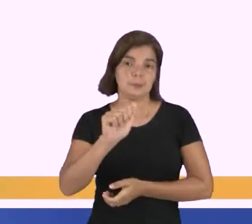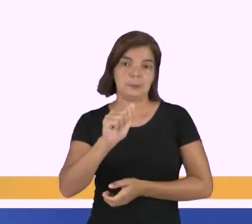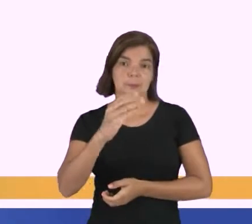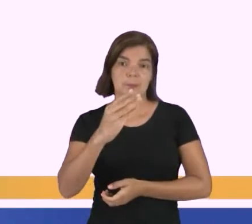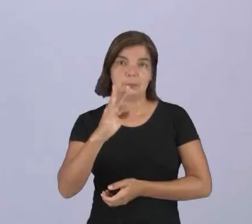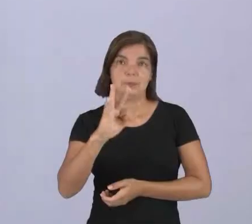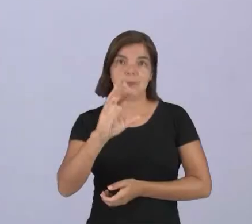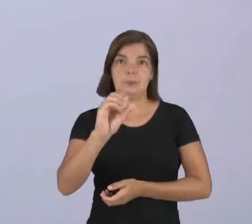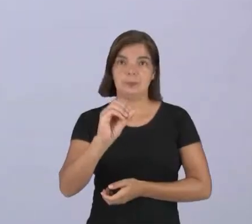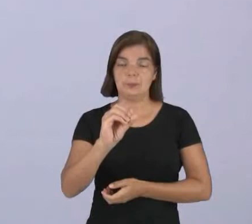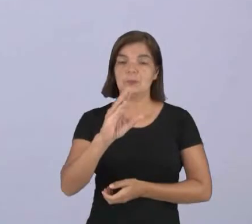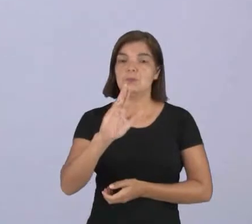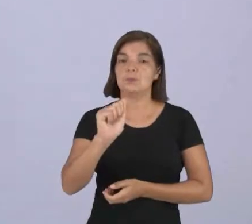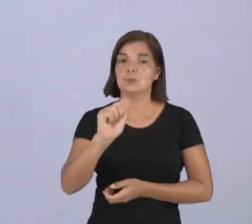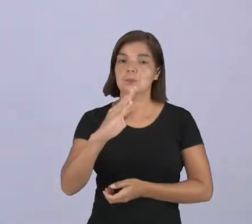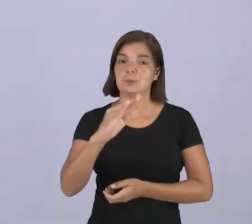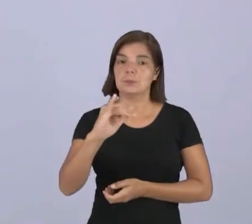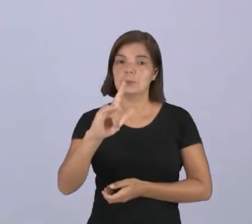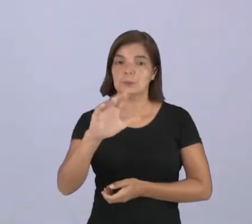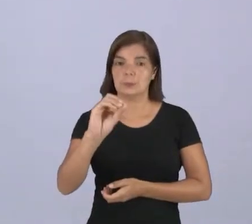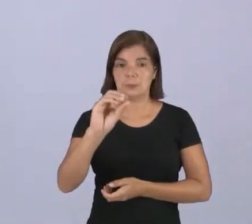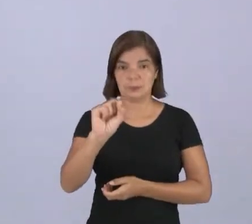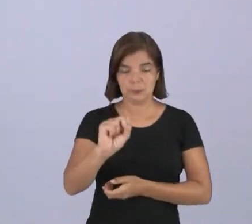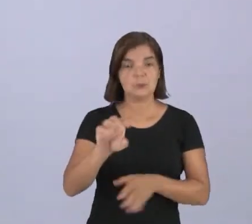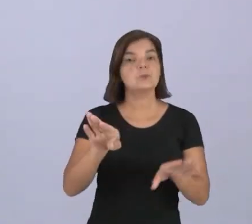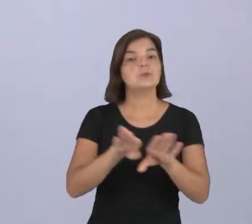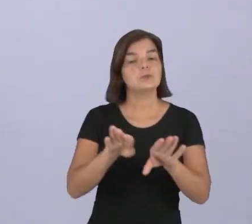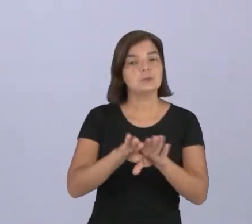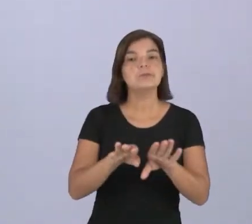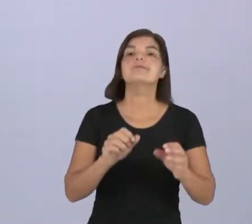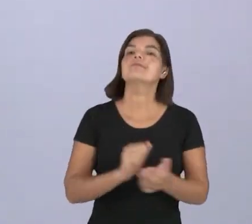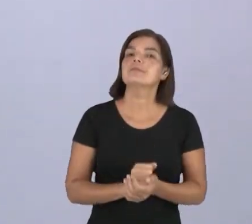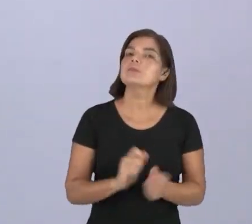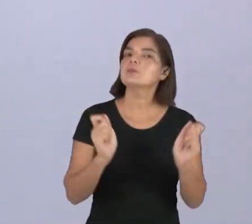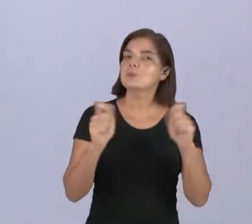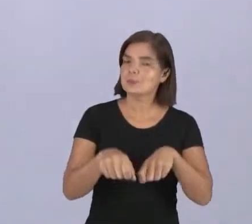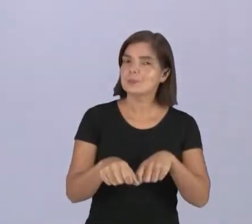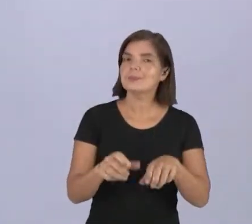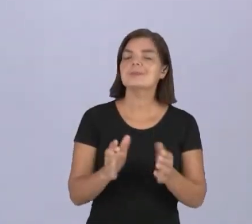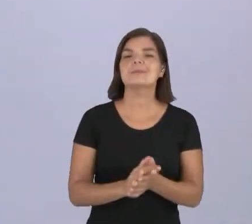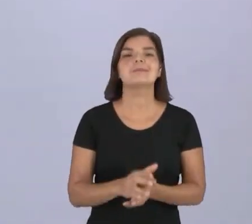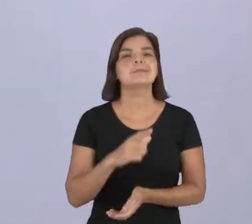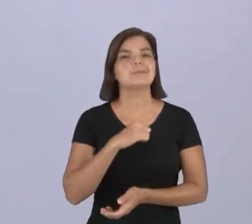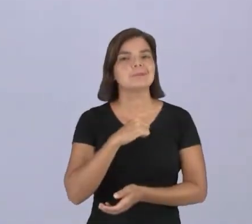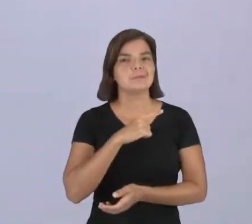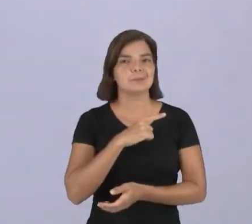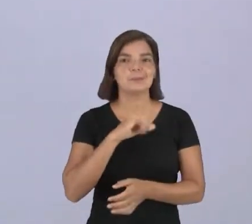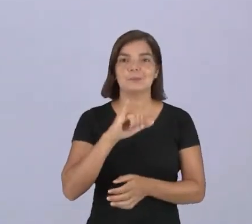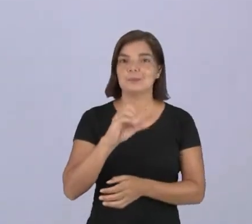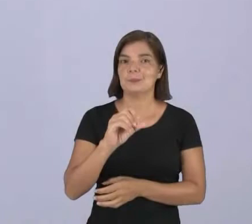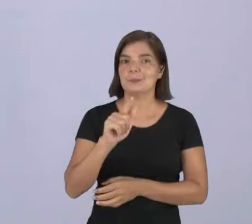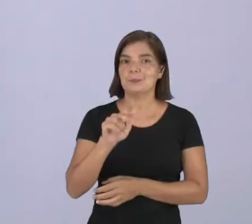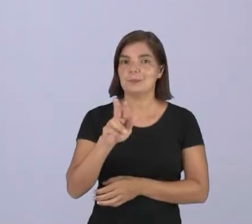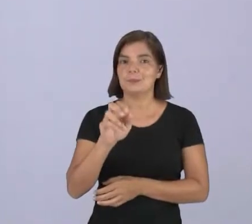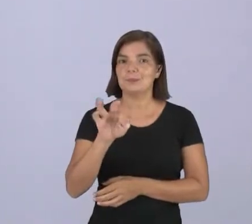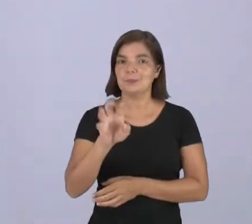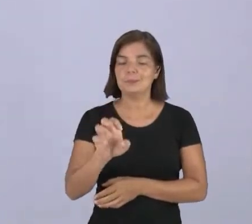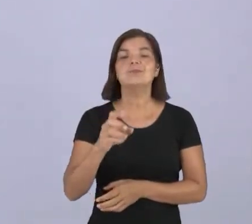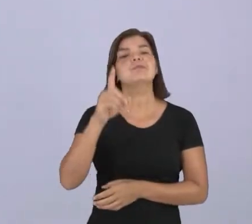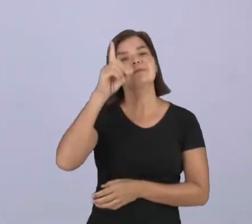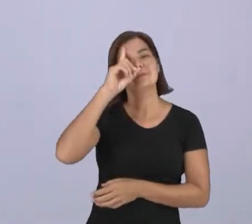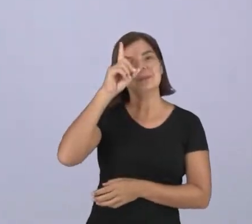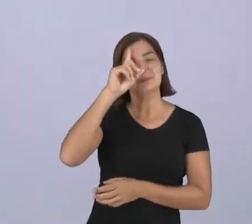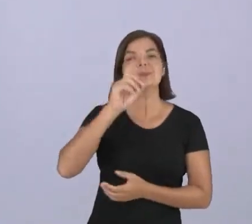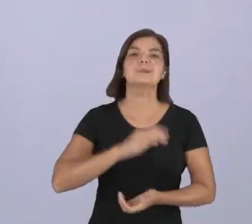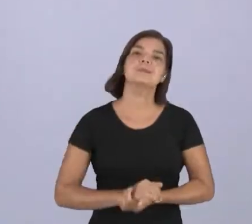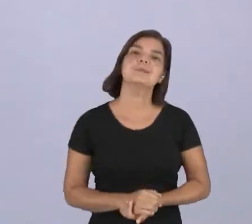leveduras, e as bactérias, que seriam a ação dos lactobacilos, que graças à ação deles nós vamos ter a produção aí do iogurte, que é tão consumido também no nosso